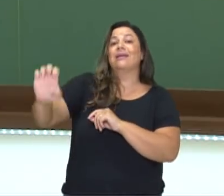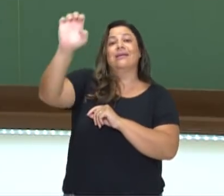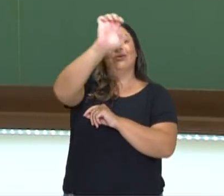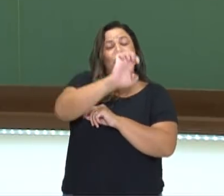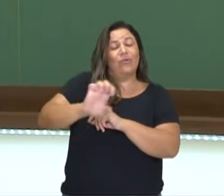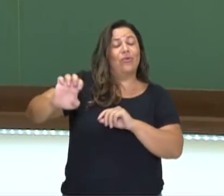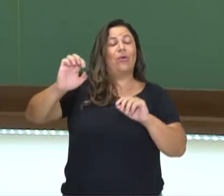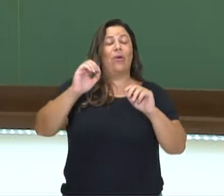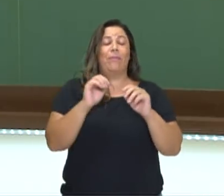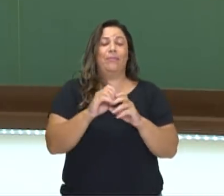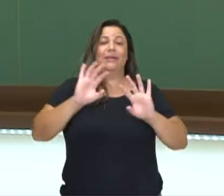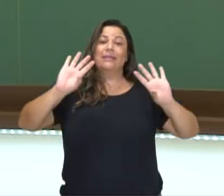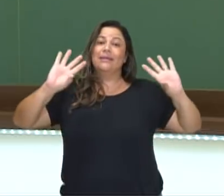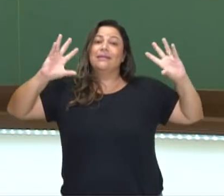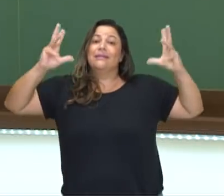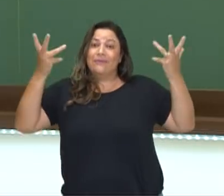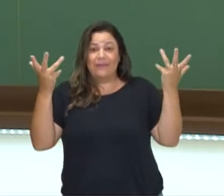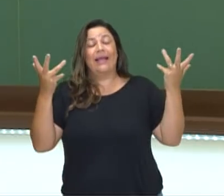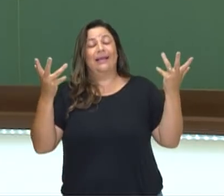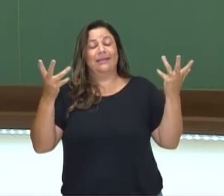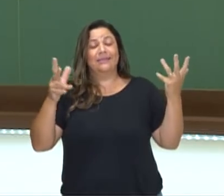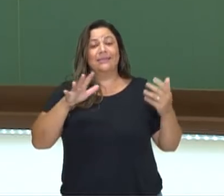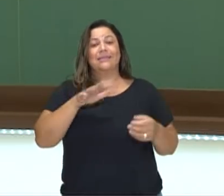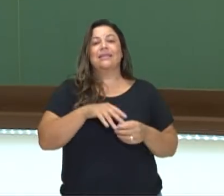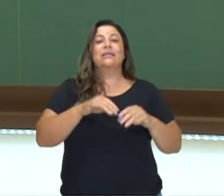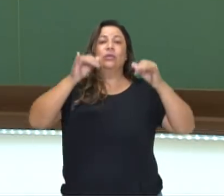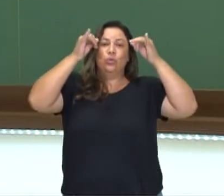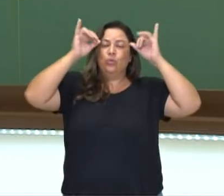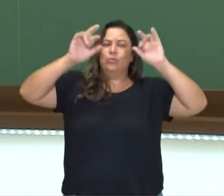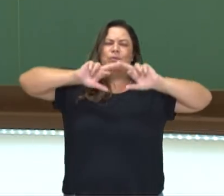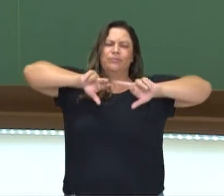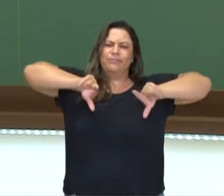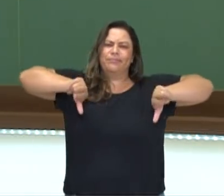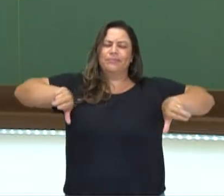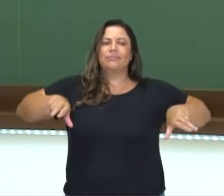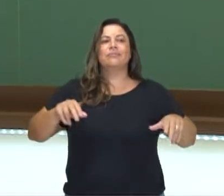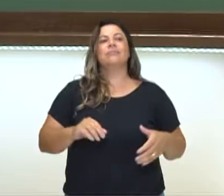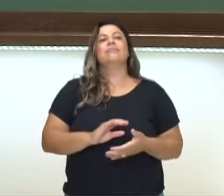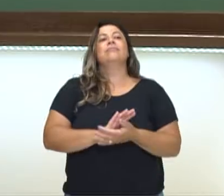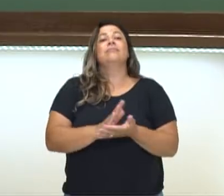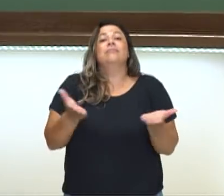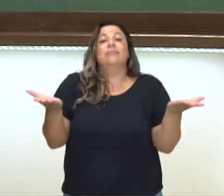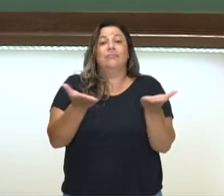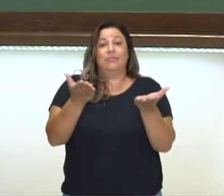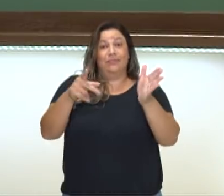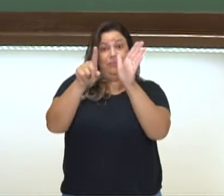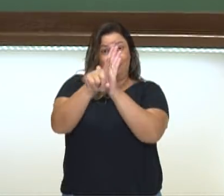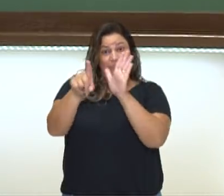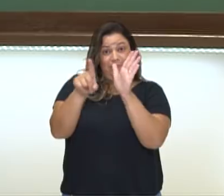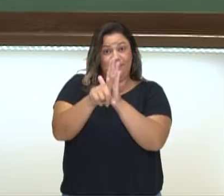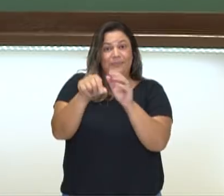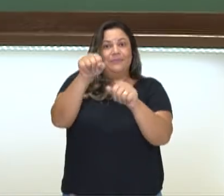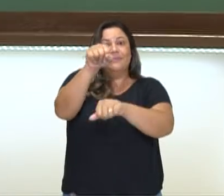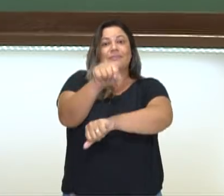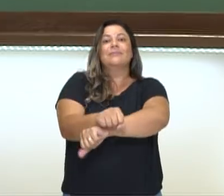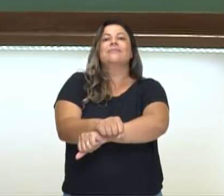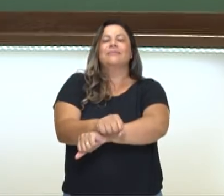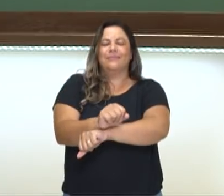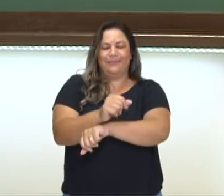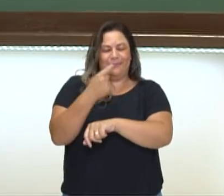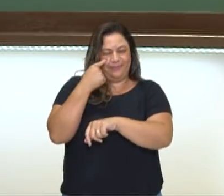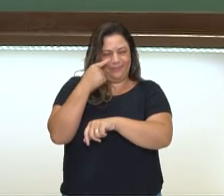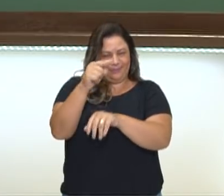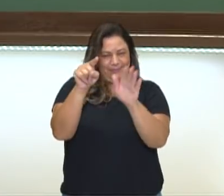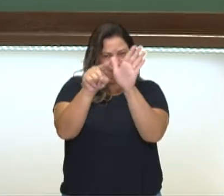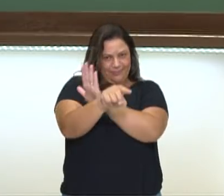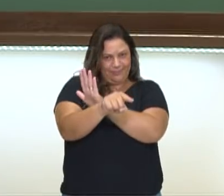elemento branco cristão e muitas outras. Agora vamos fazer aquele break, aquela paradinha para fazer um